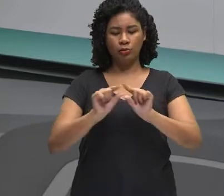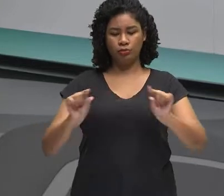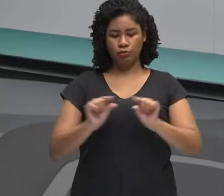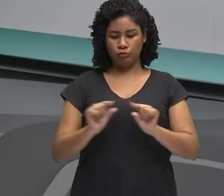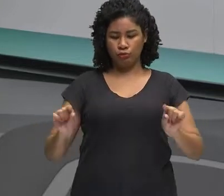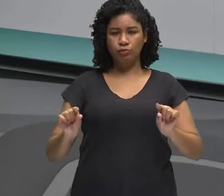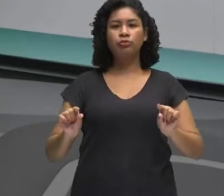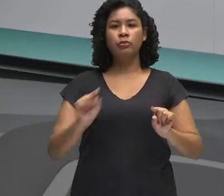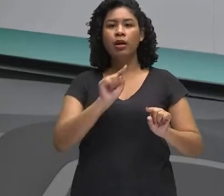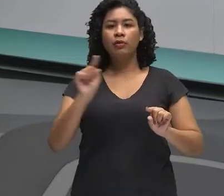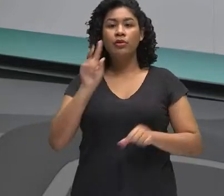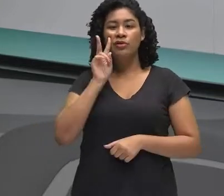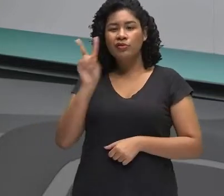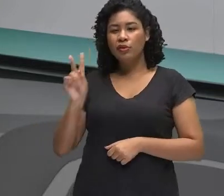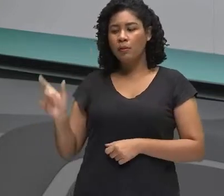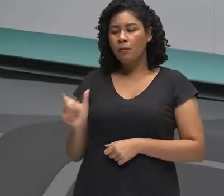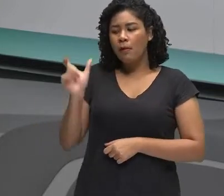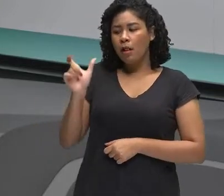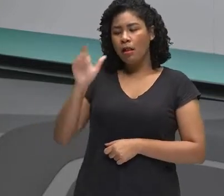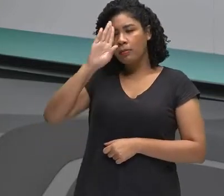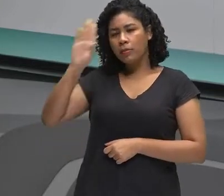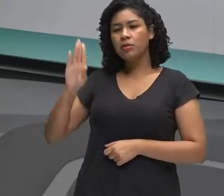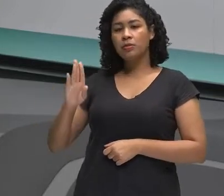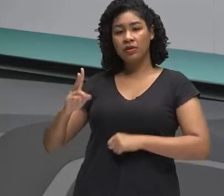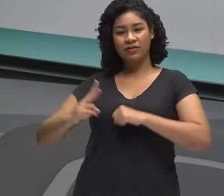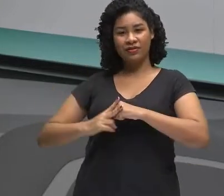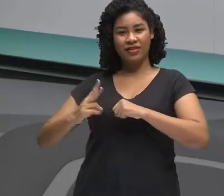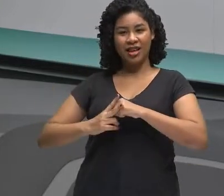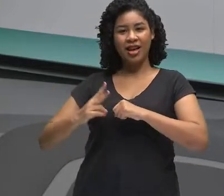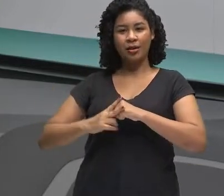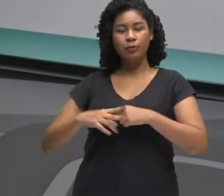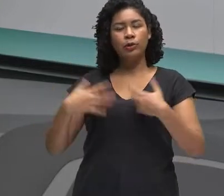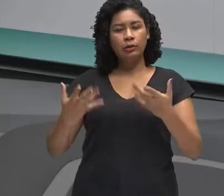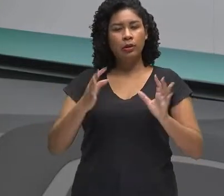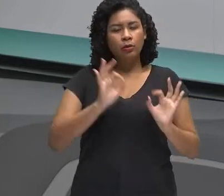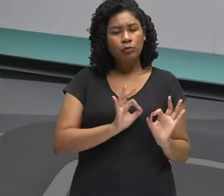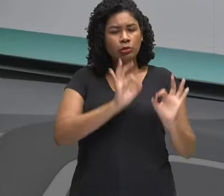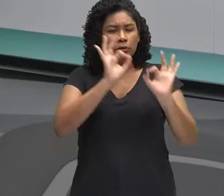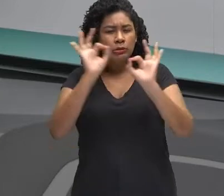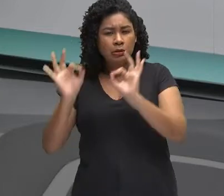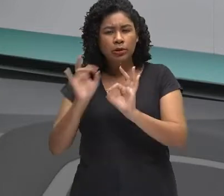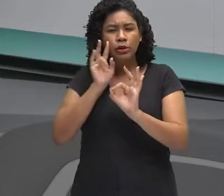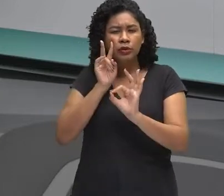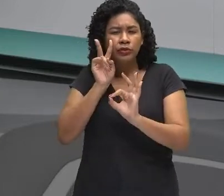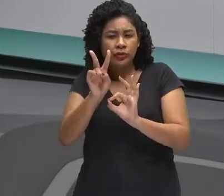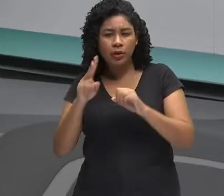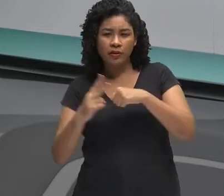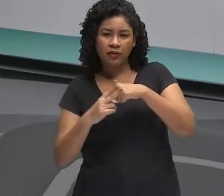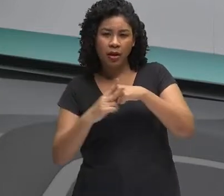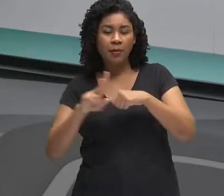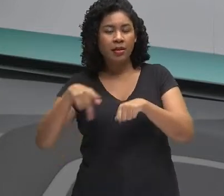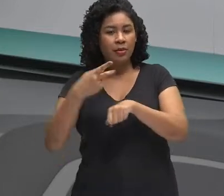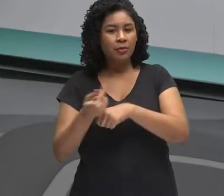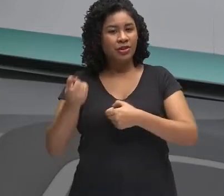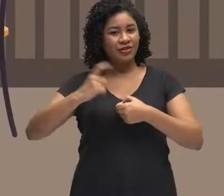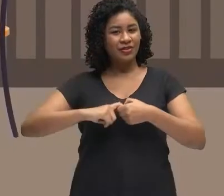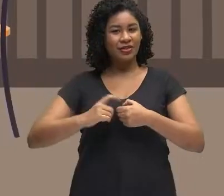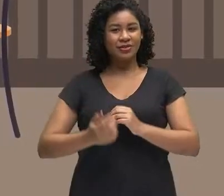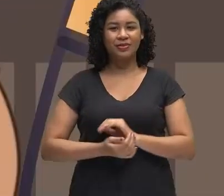vocês vão ver verbos irregulares. Então acompanhe que depois eu vou comentar novamente sobre o vídeo. Vamos